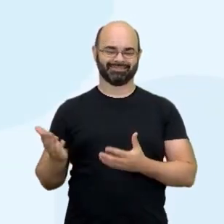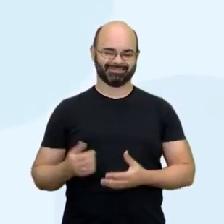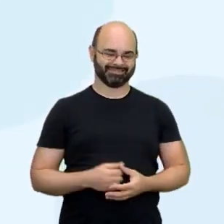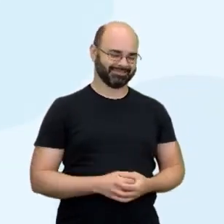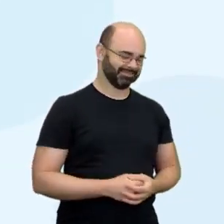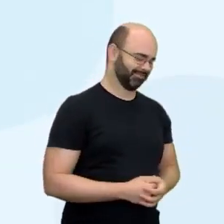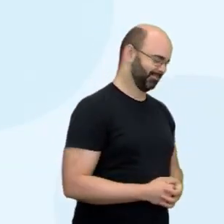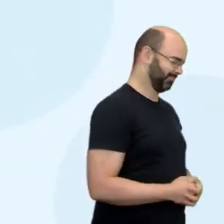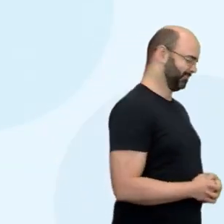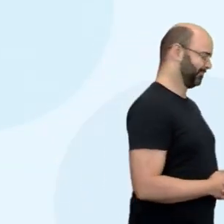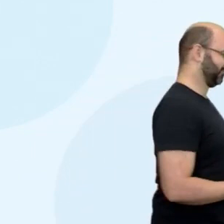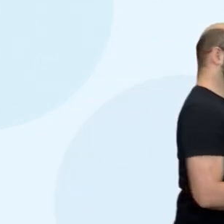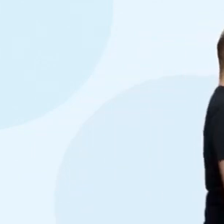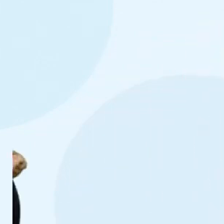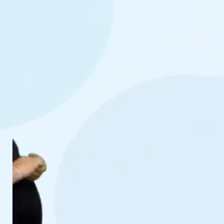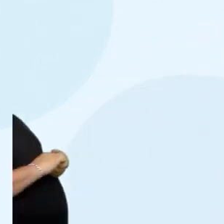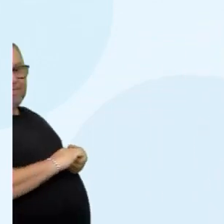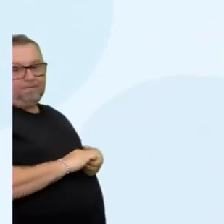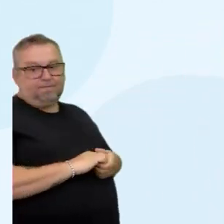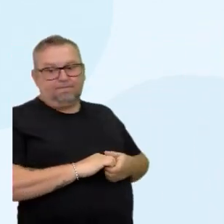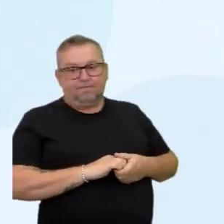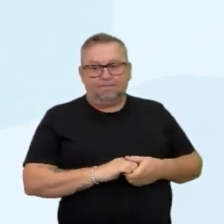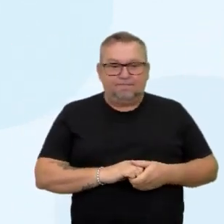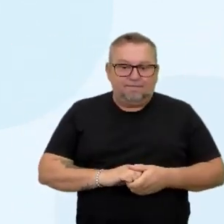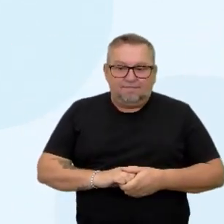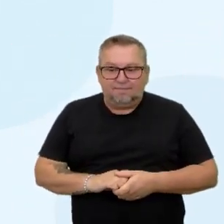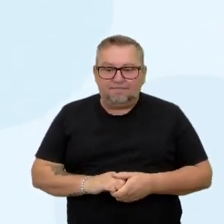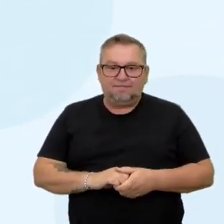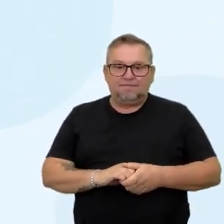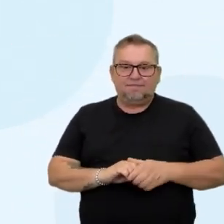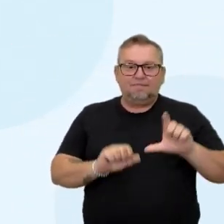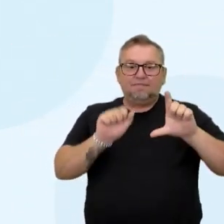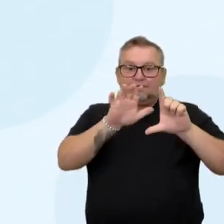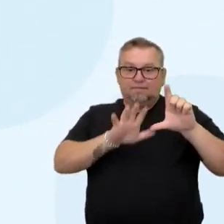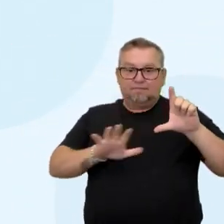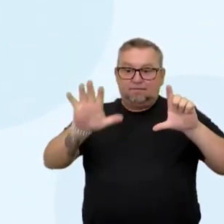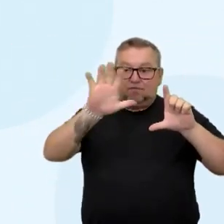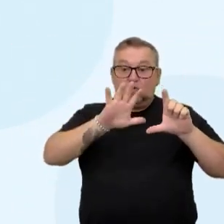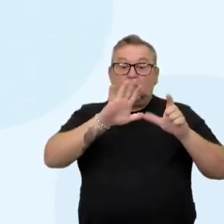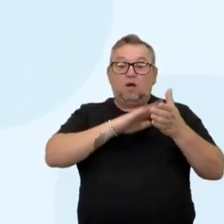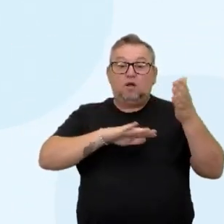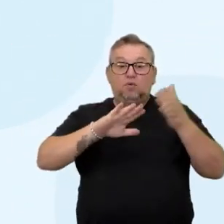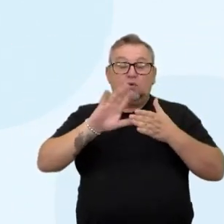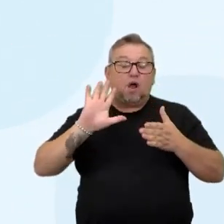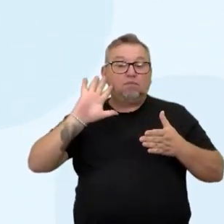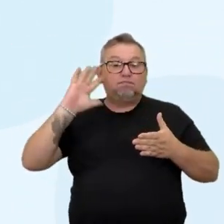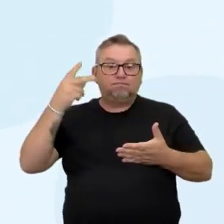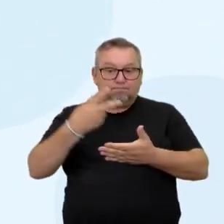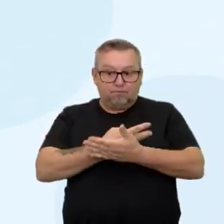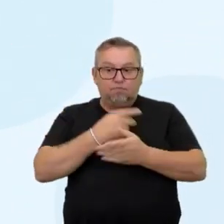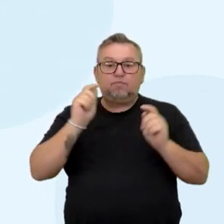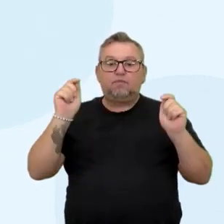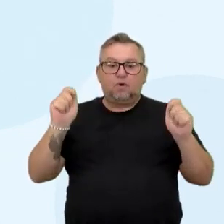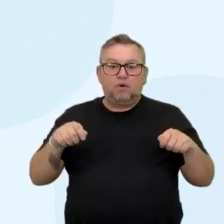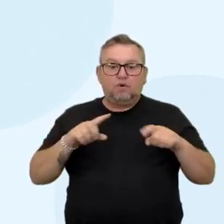amostral são todos os eventos que podem acontecer, tá? Dentro de uma situação. São todos os eventos